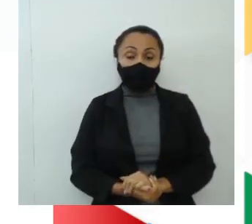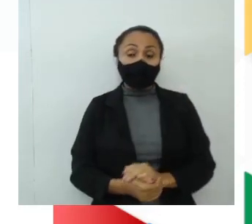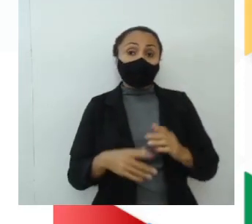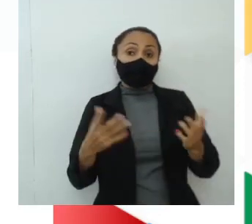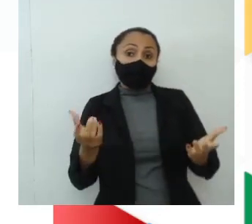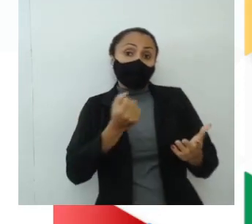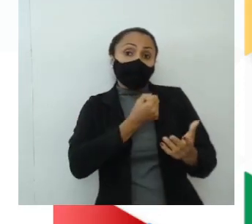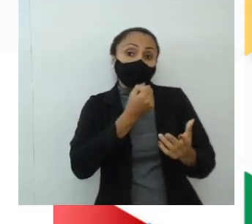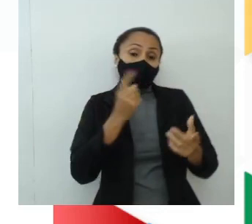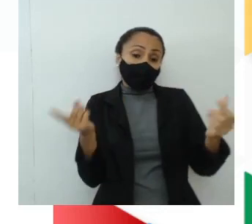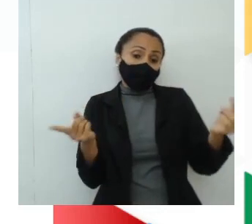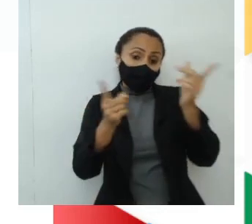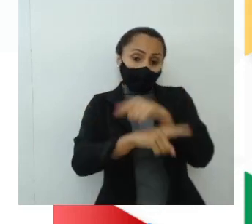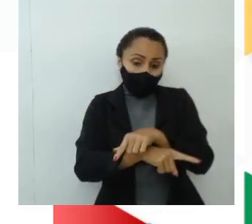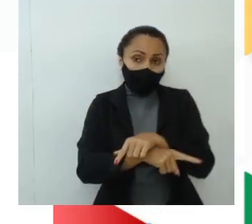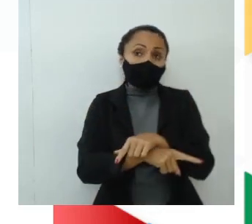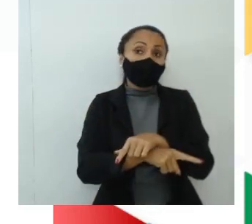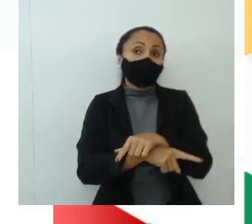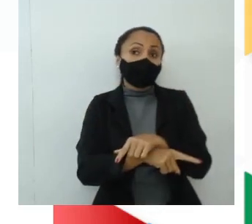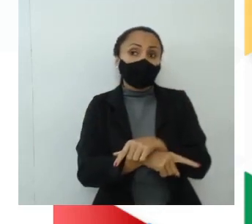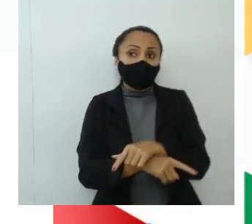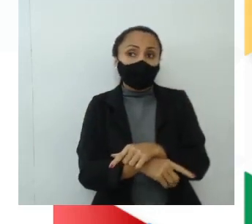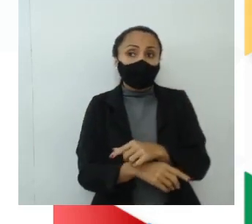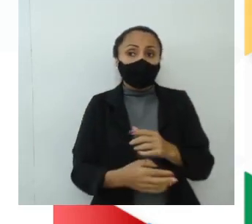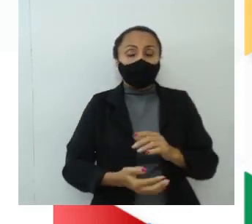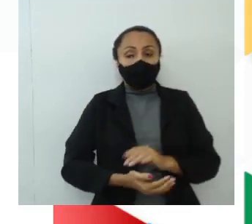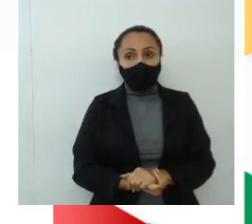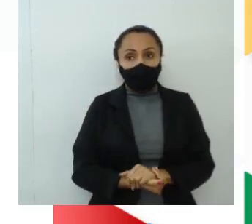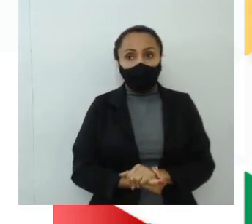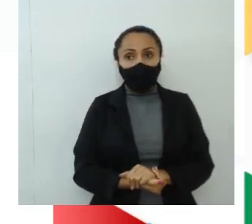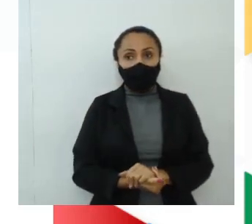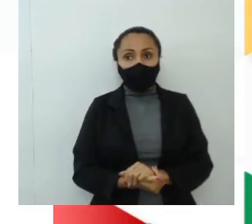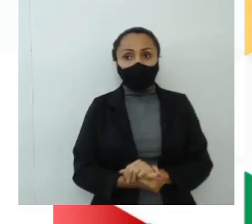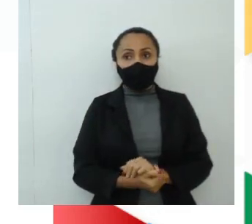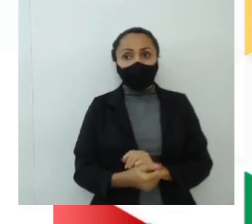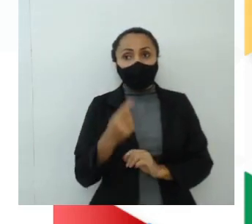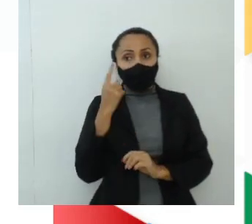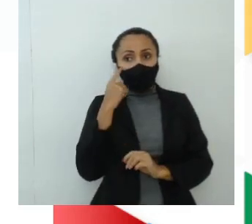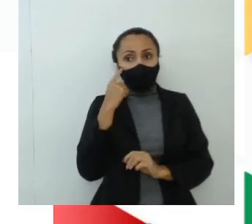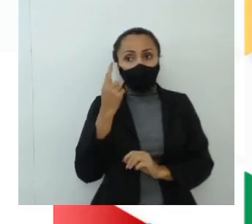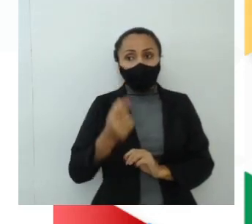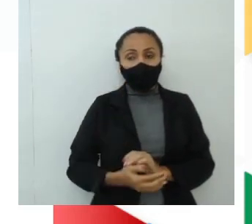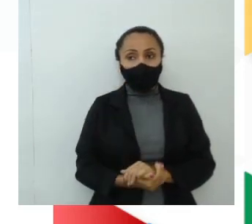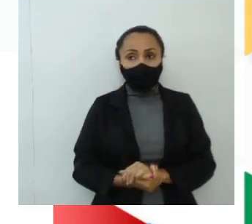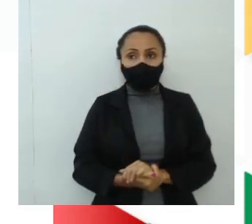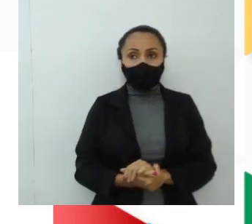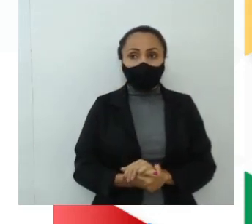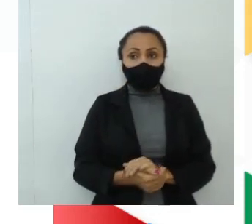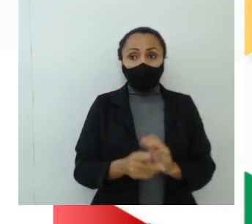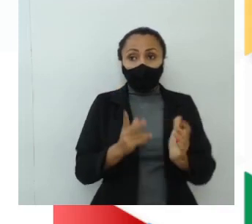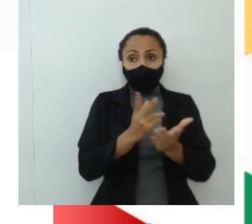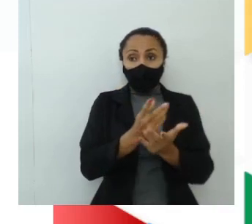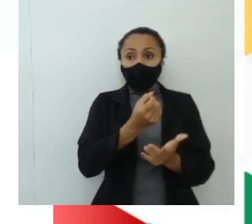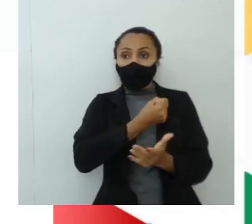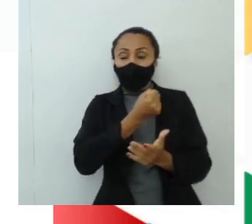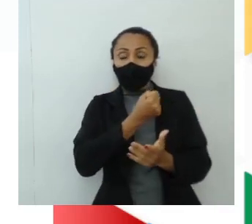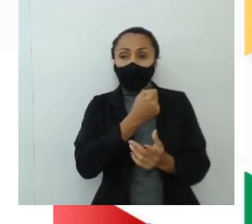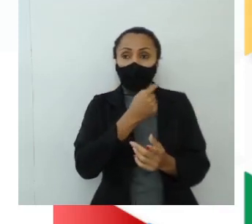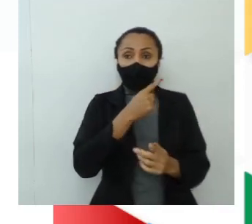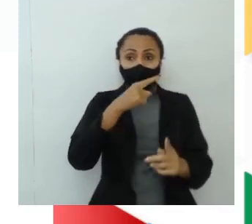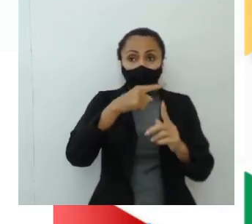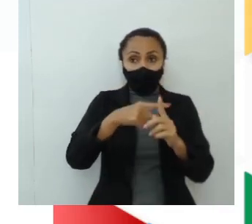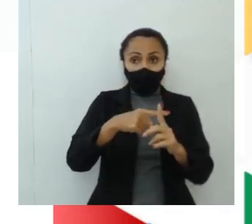de números opostos às ordenadas, e são números iguais. Observa aí, ó. Mesmo número, mas